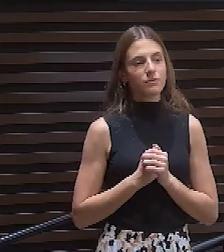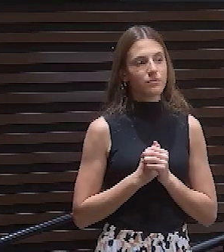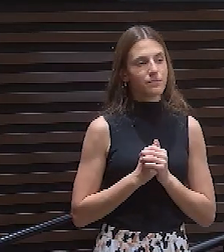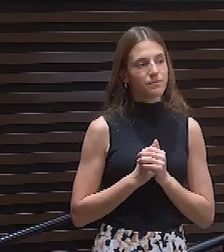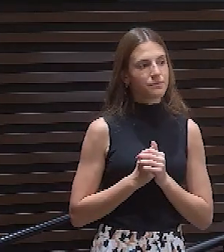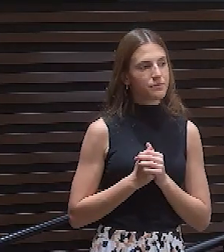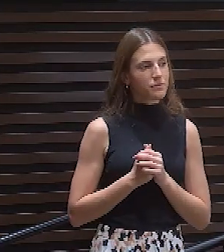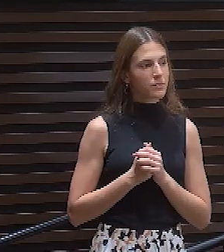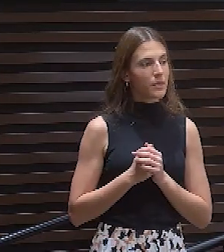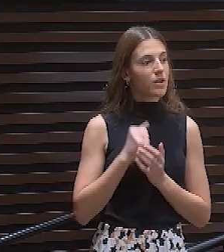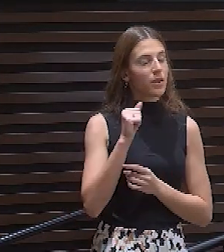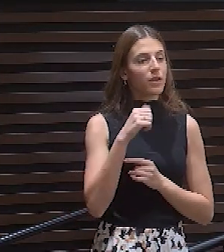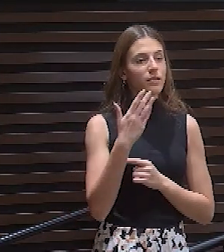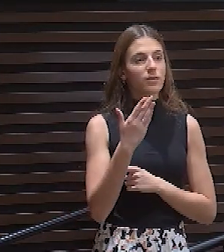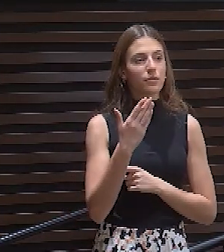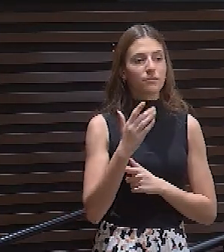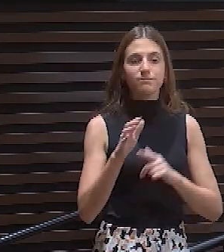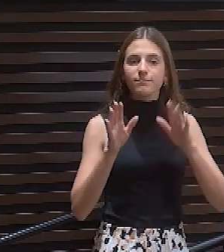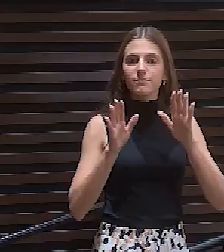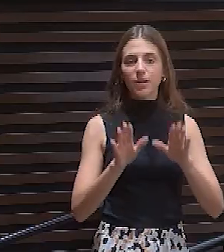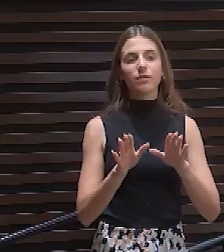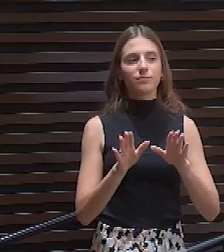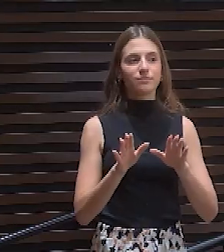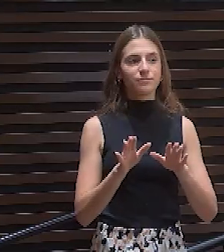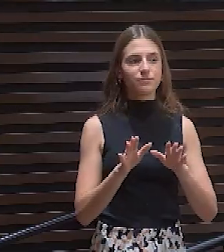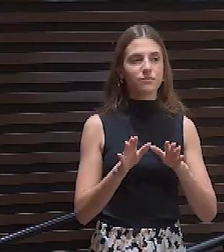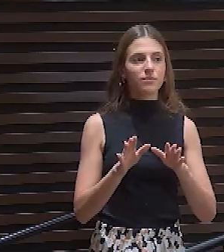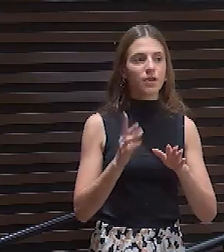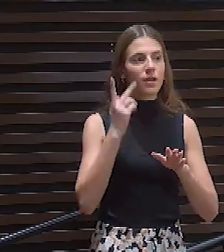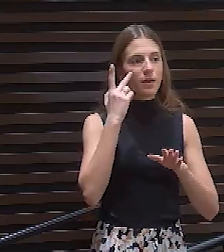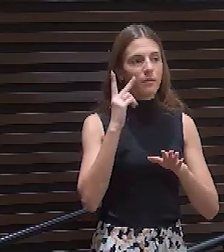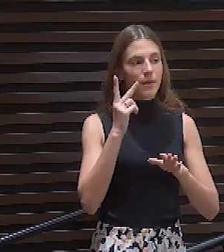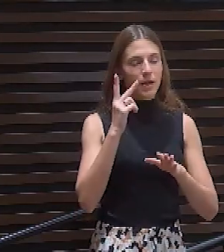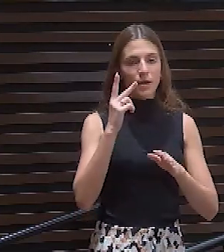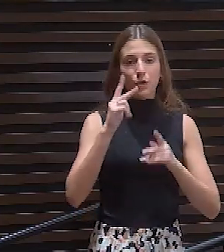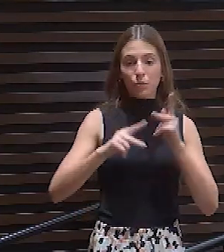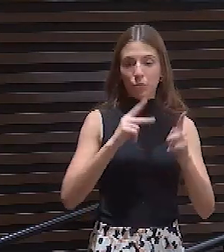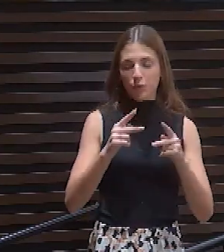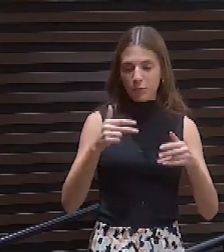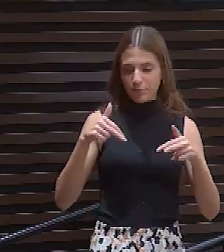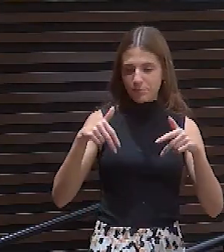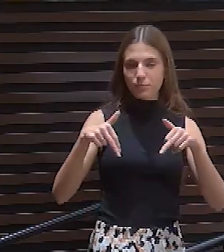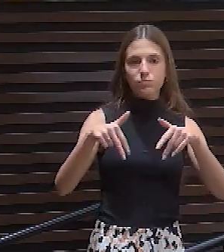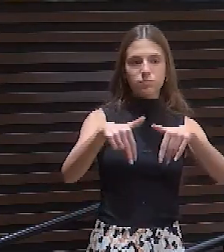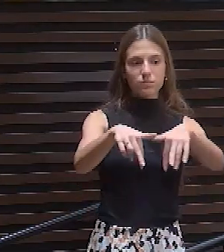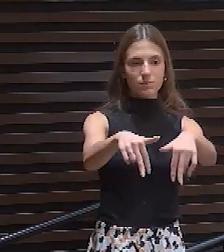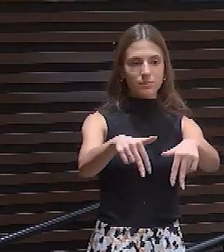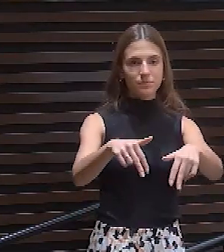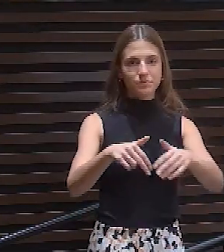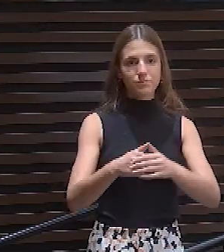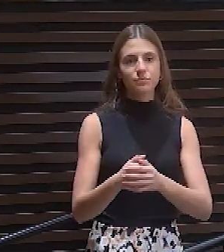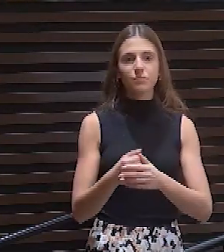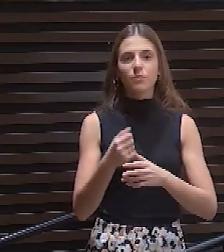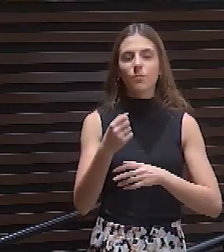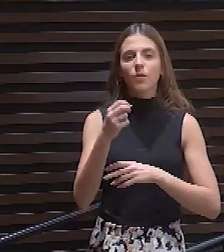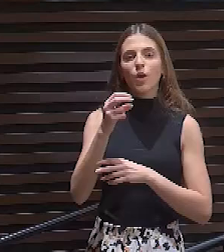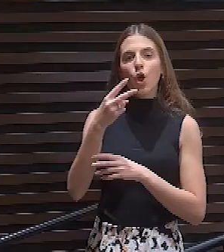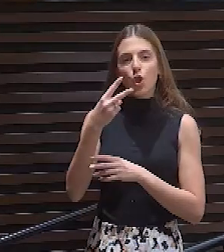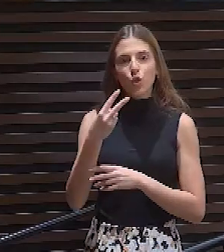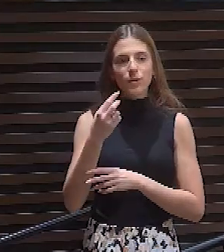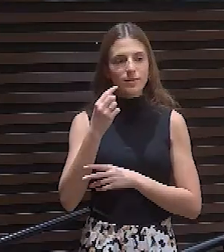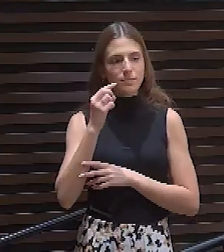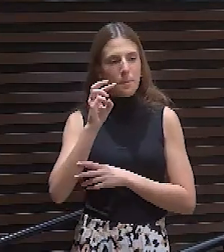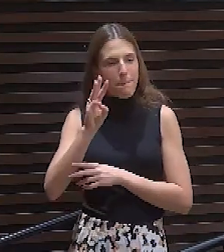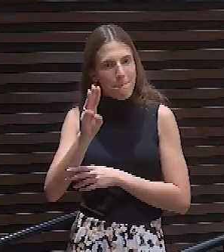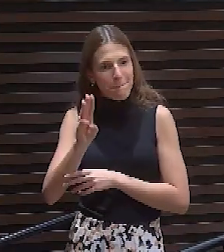Lá eles ficaram parados. E o povo atravessou. 2,5 milhões.